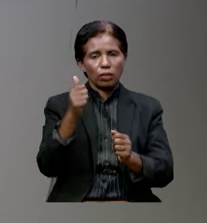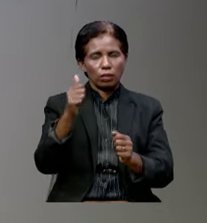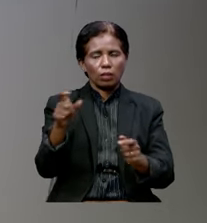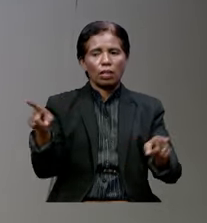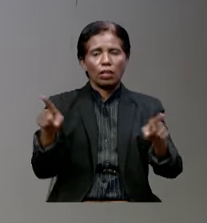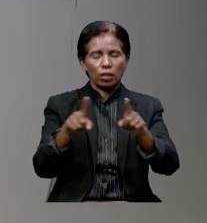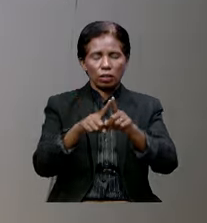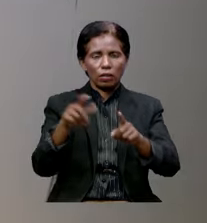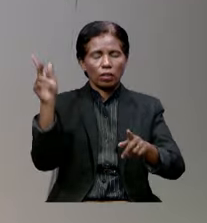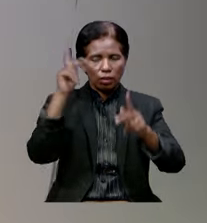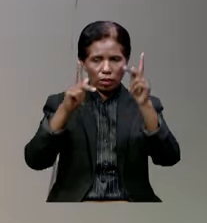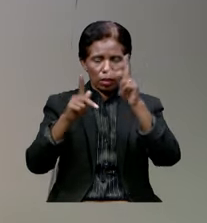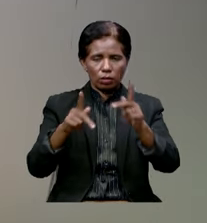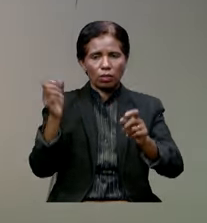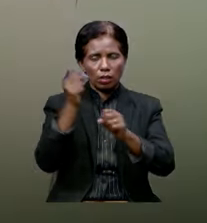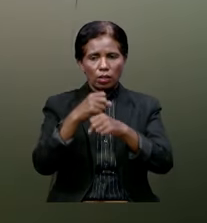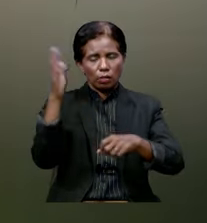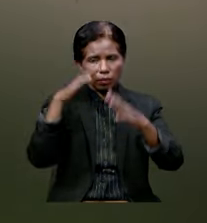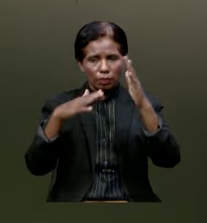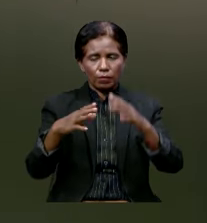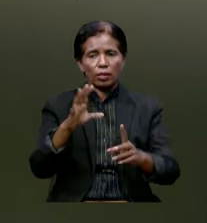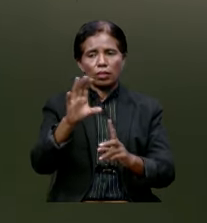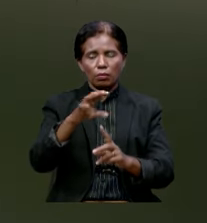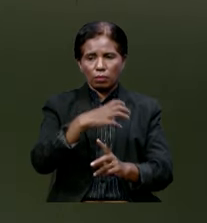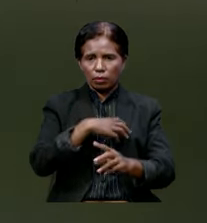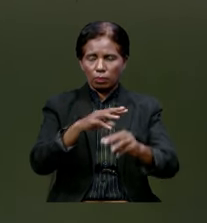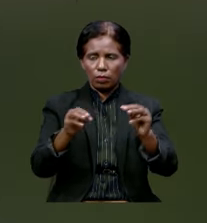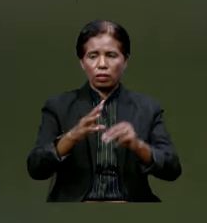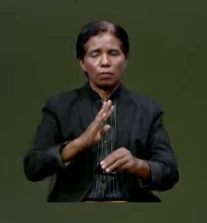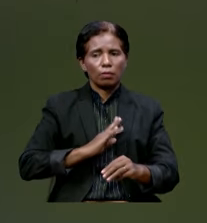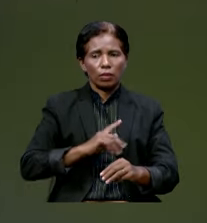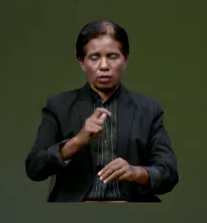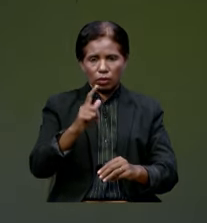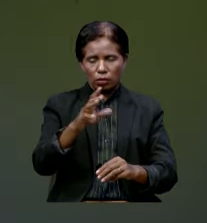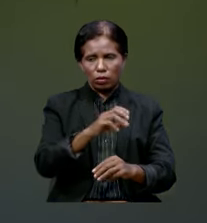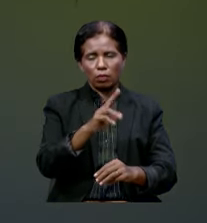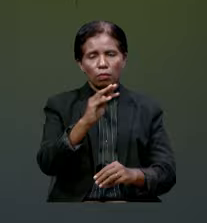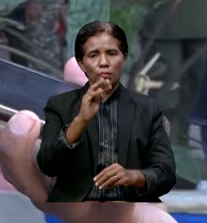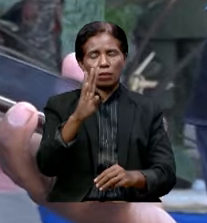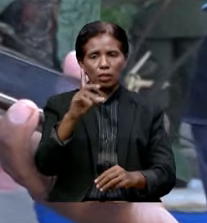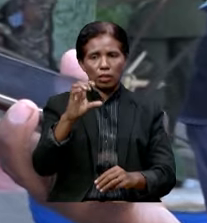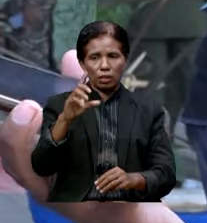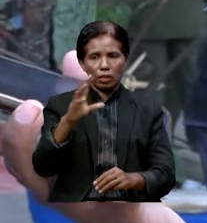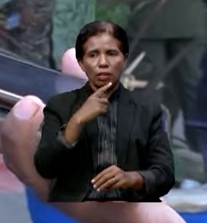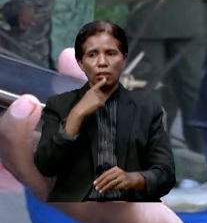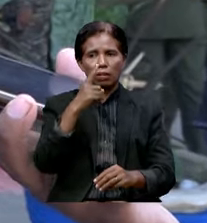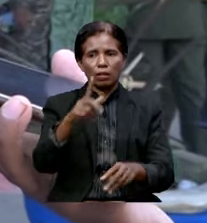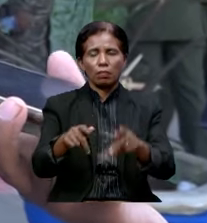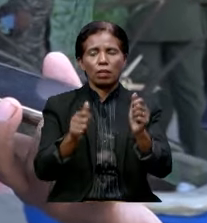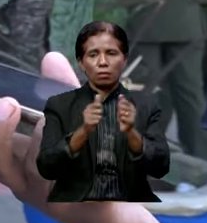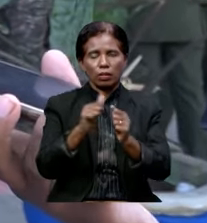ba caso assalta Maluné. Comandante Penitele Município Manatuto, Superintendente Umbelina dos Santos, SATT, autor na